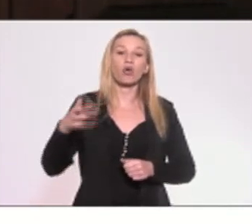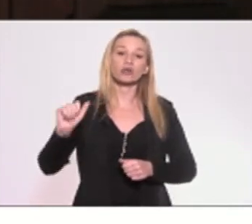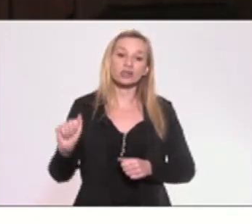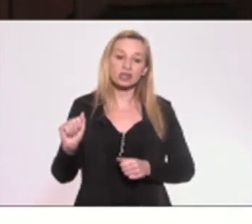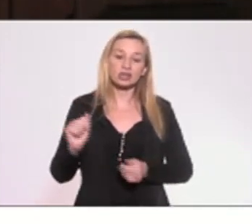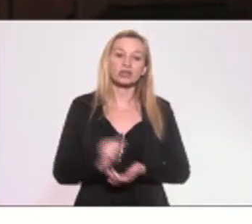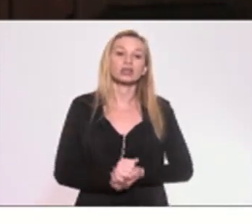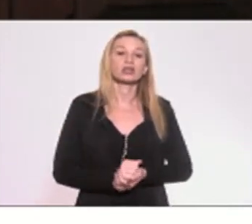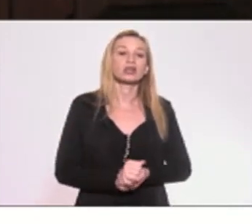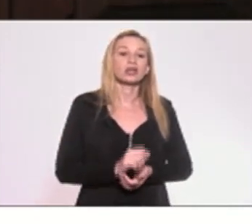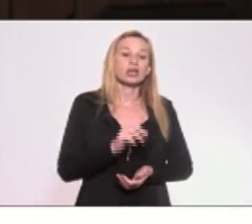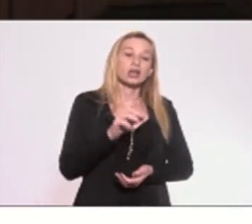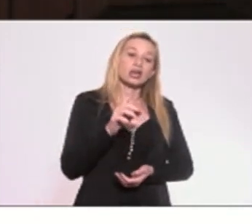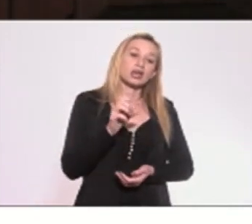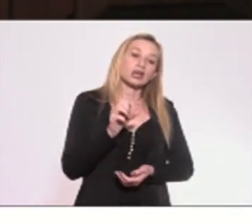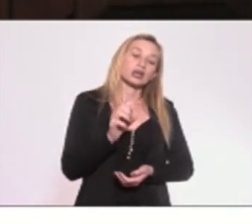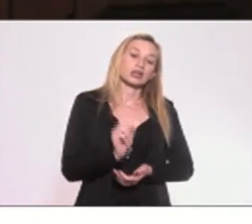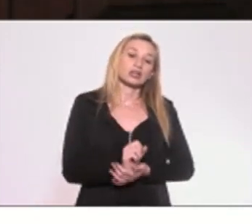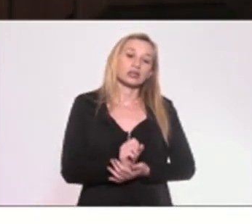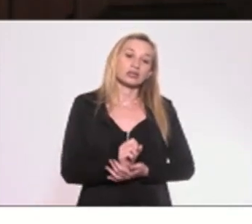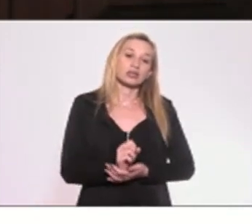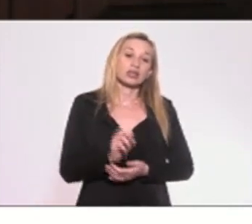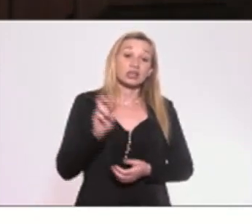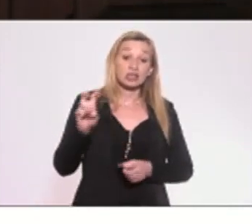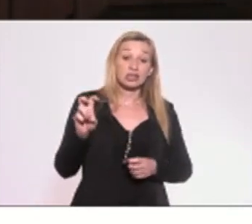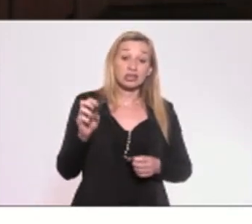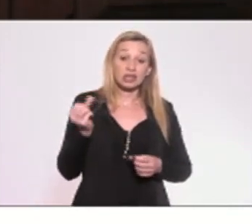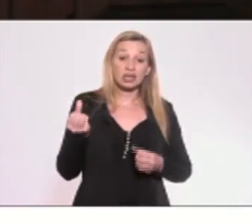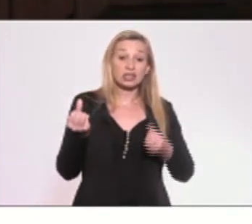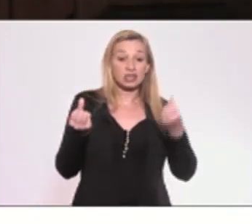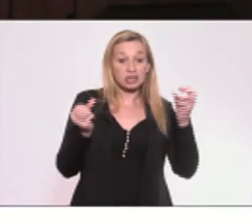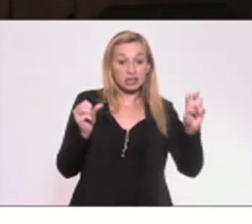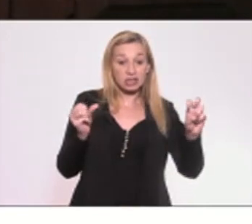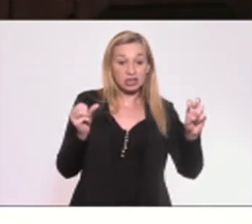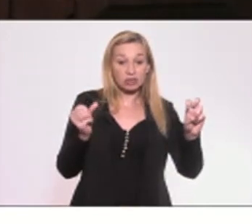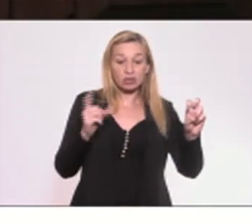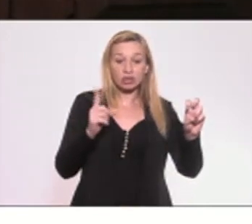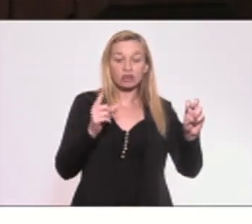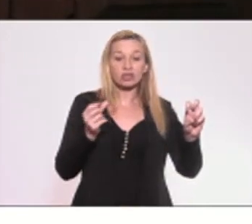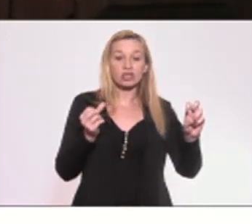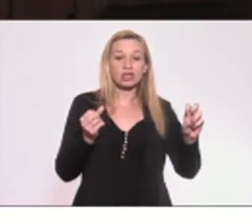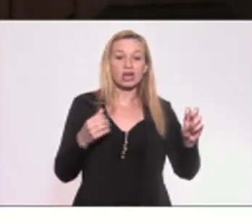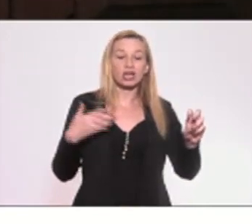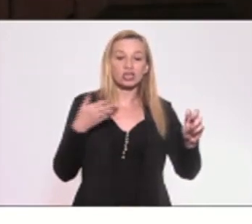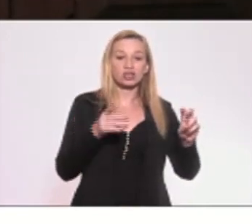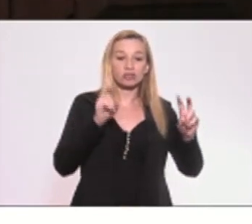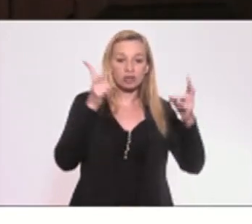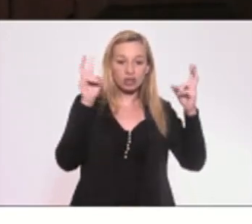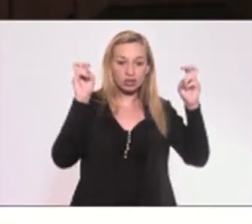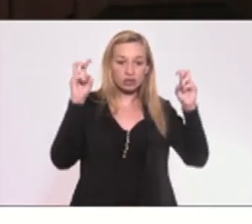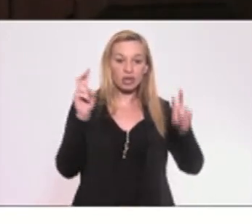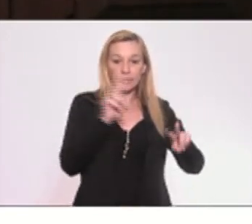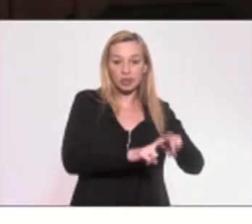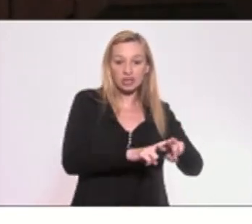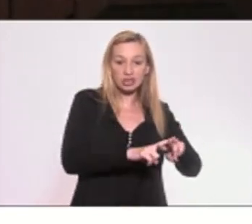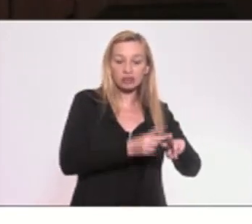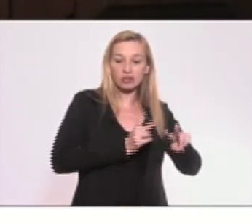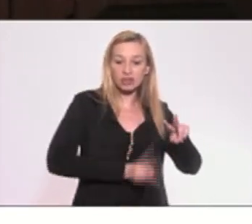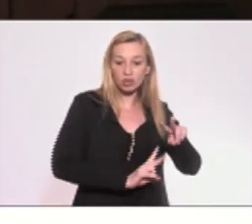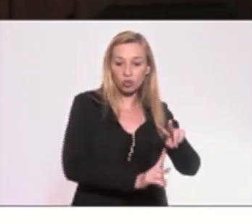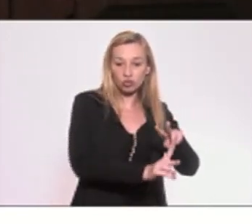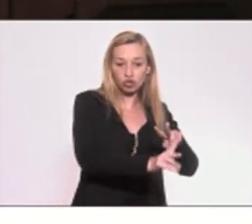STF, por apertada maioria, 6-5, não seria aplicada no caso e a prisão preventiva deveria ser